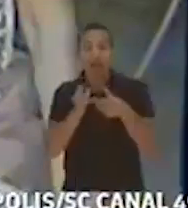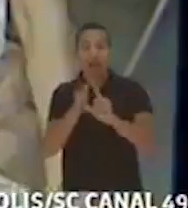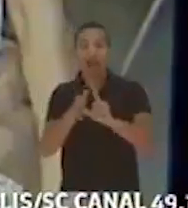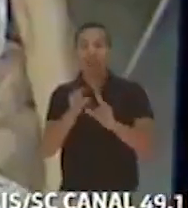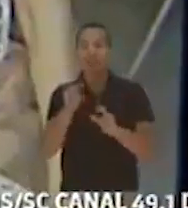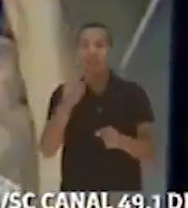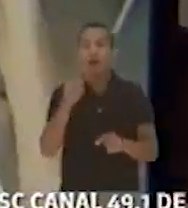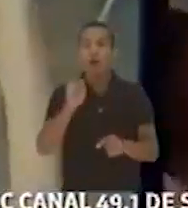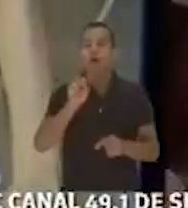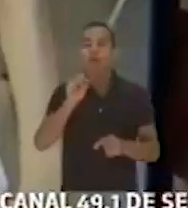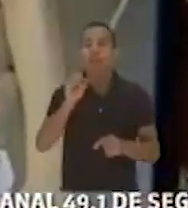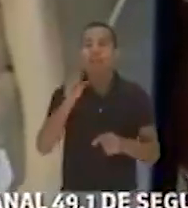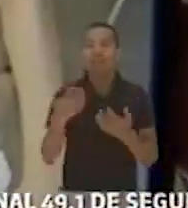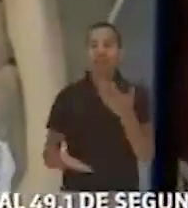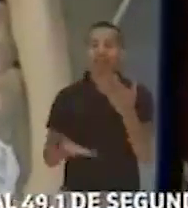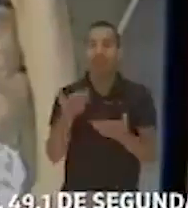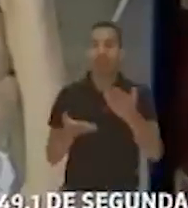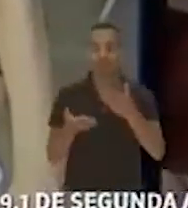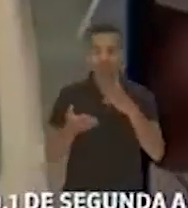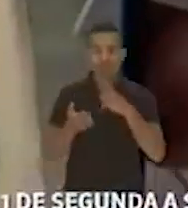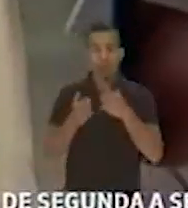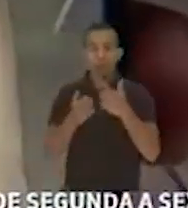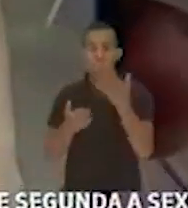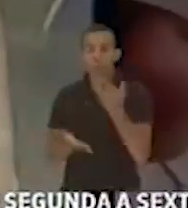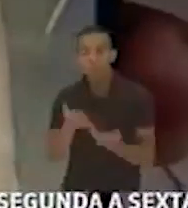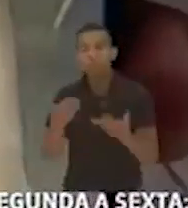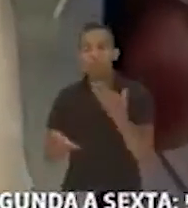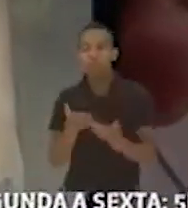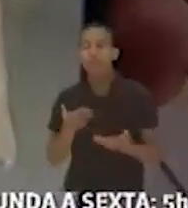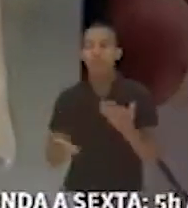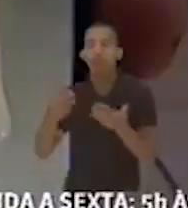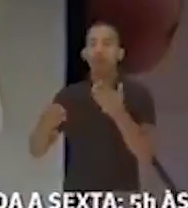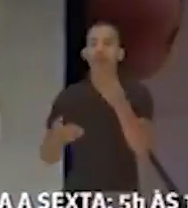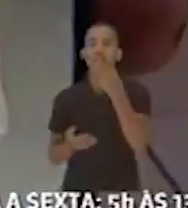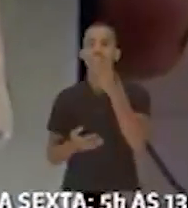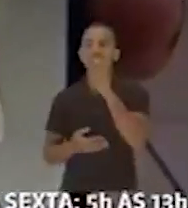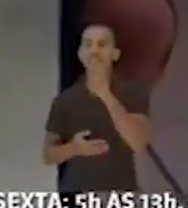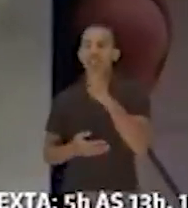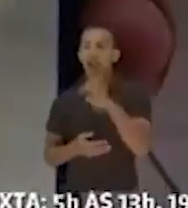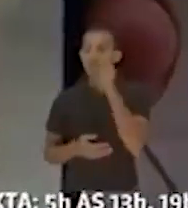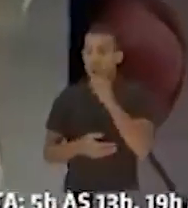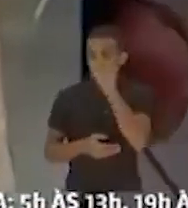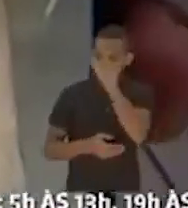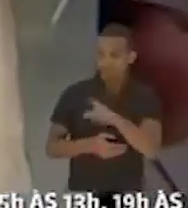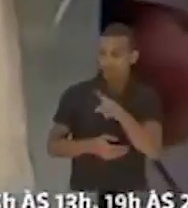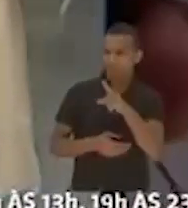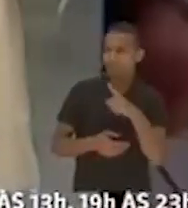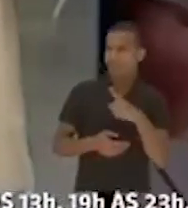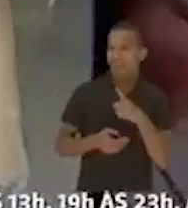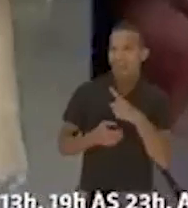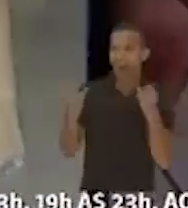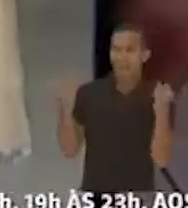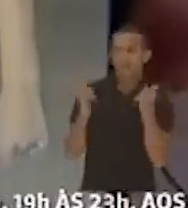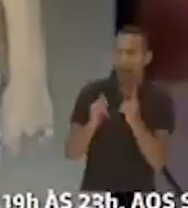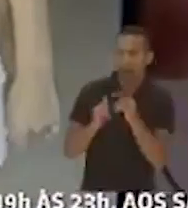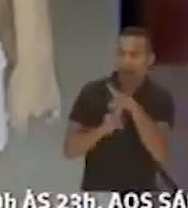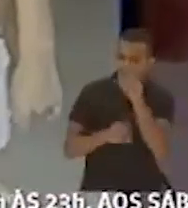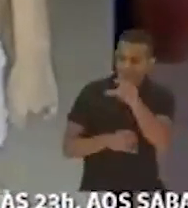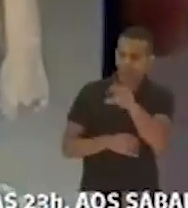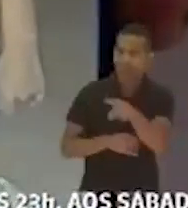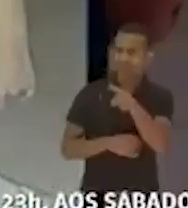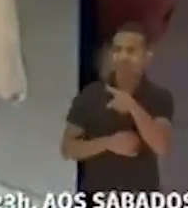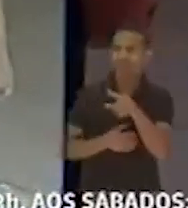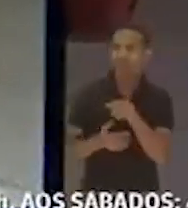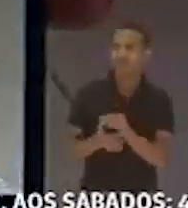pra 35. A 35. Não, aquela magrinha ali não é você, não, hein? Aí era eu. Eu e meu filho. O seu filho está segurando ali,